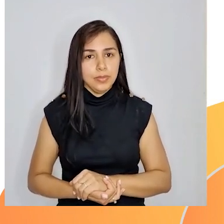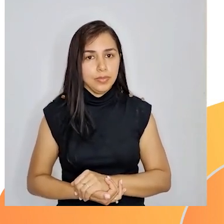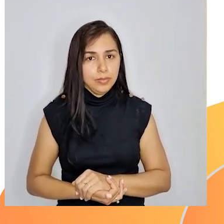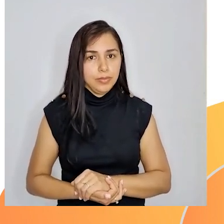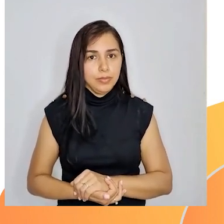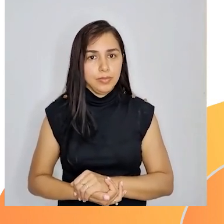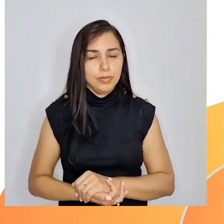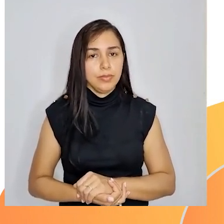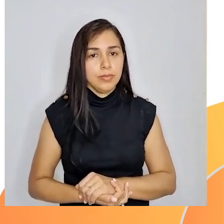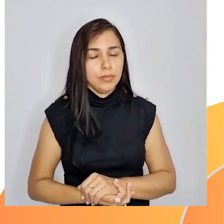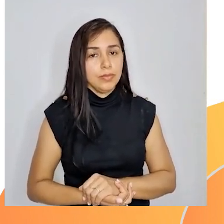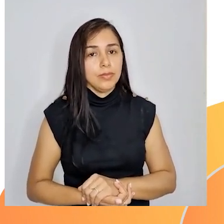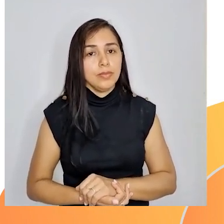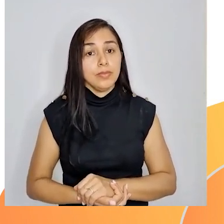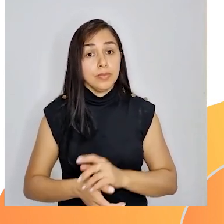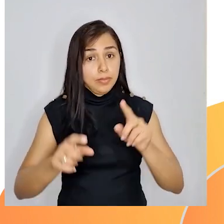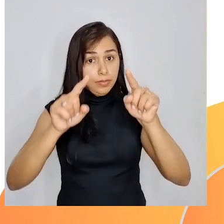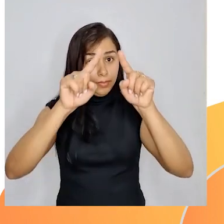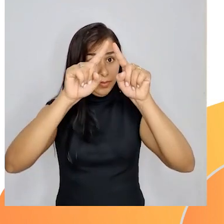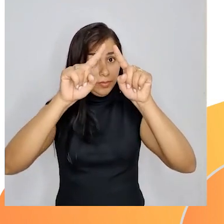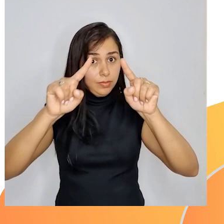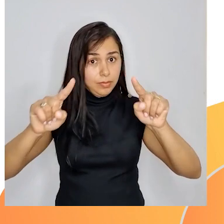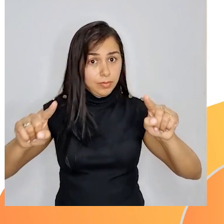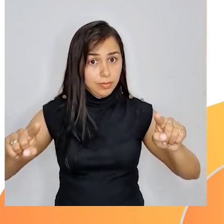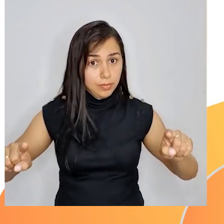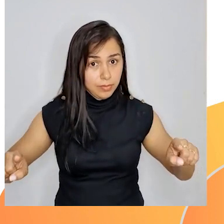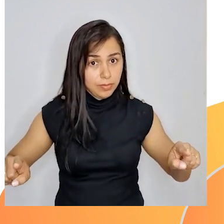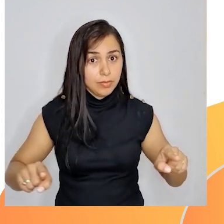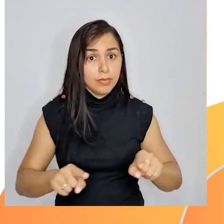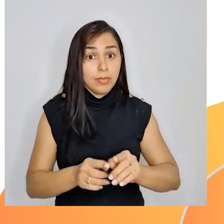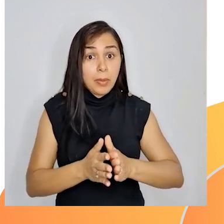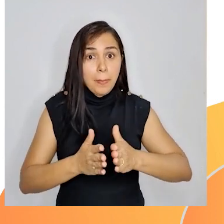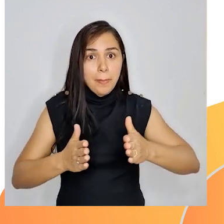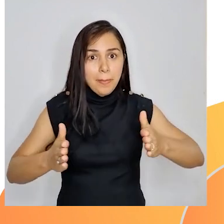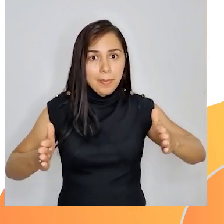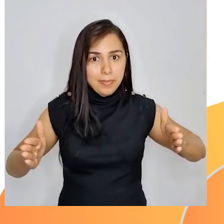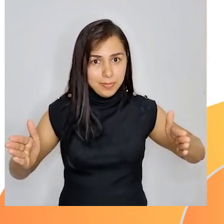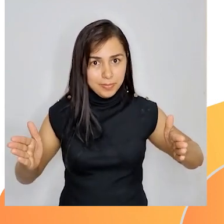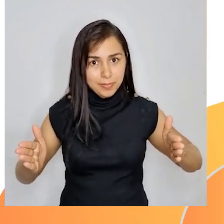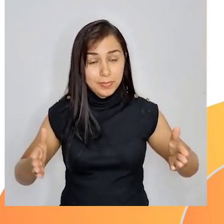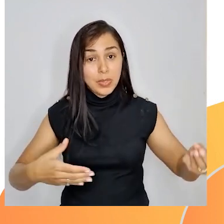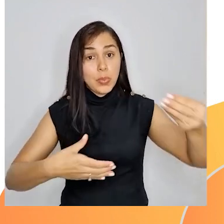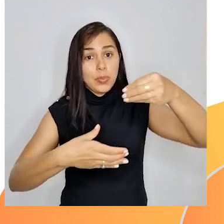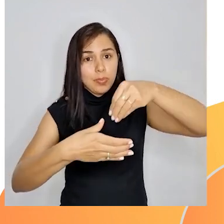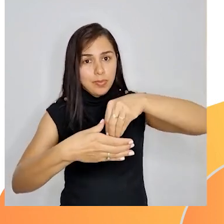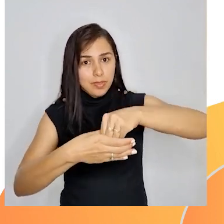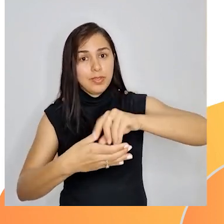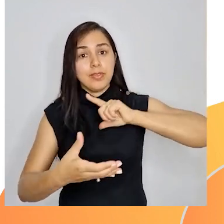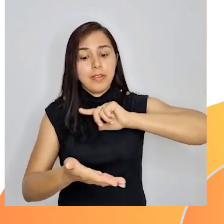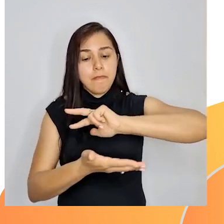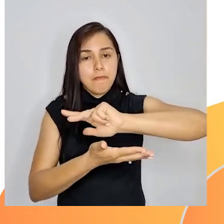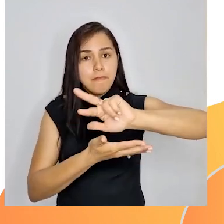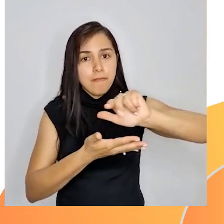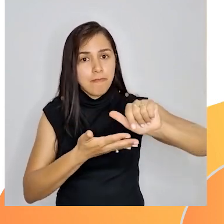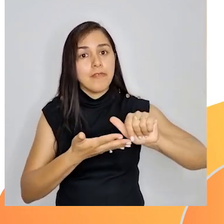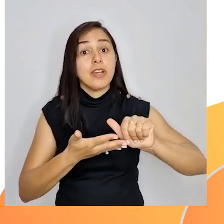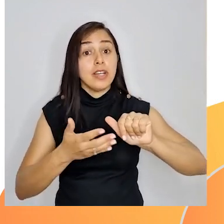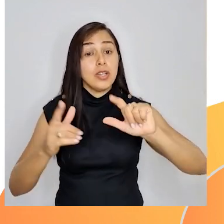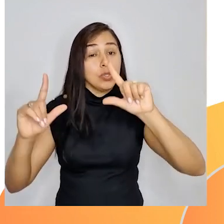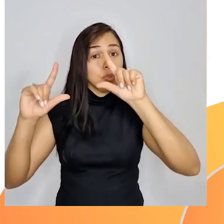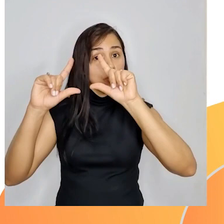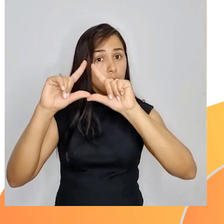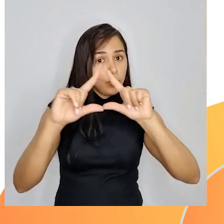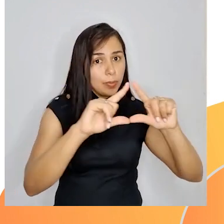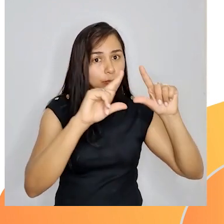Grande quantos losangos nós podemos formar Olha só não é uma Malha tão grande então nós podemos fazer a